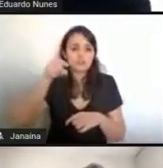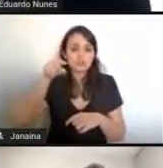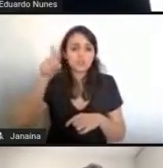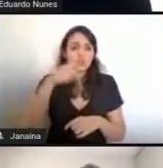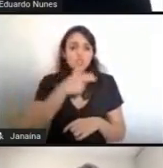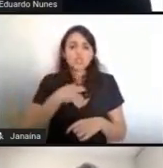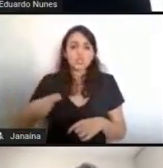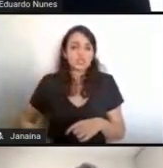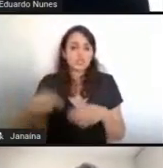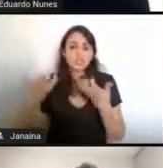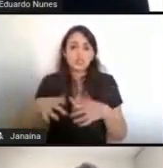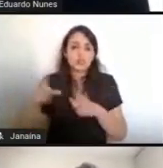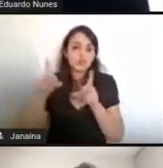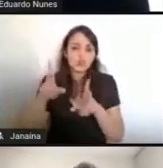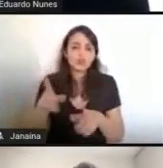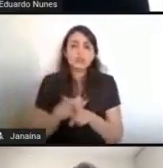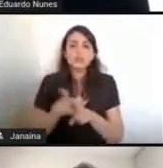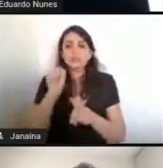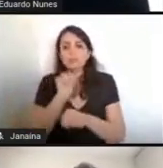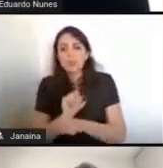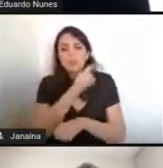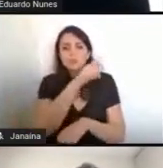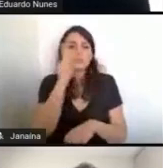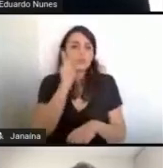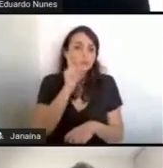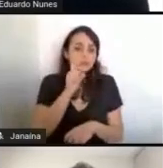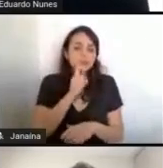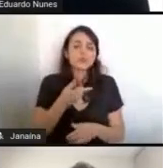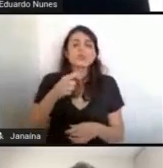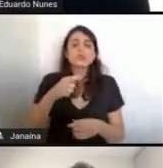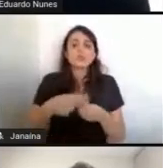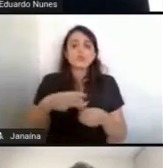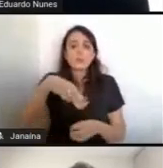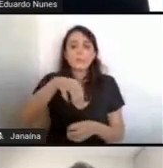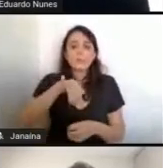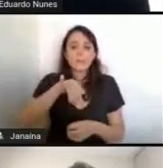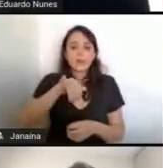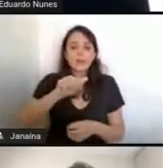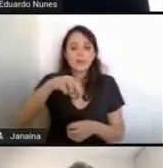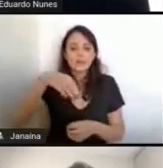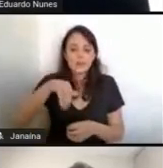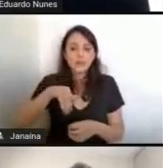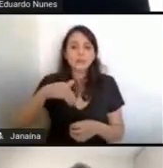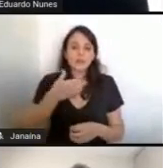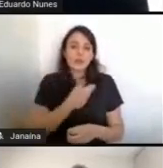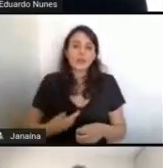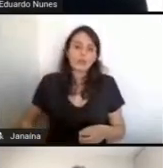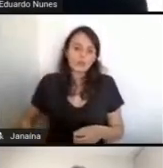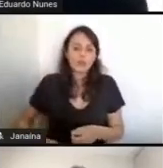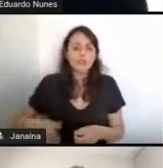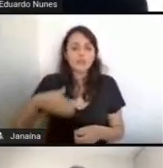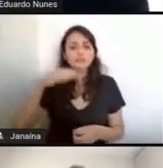seja paradas nos Estados Unidos, né, em Miami, pelo governo do Trump, e aí começou essa verdadeira guerra. Então,